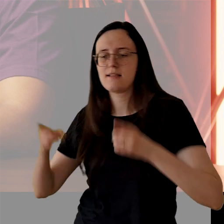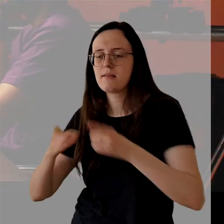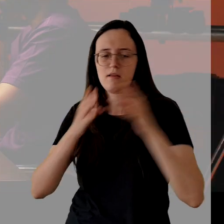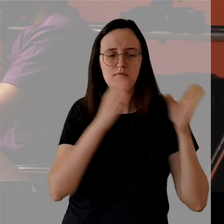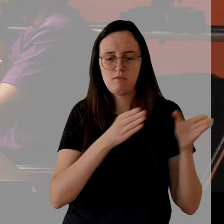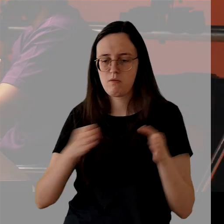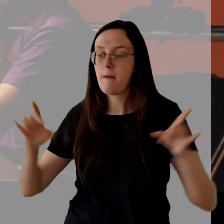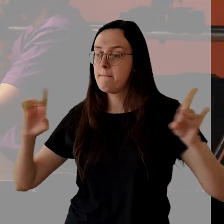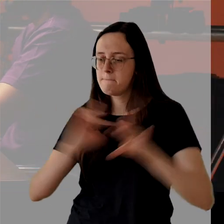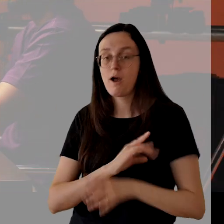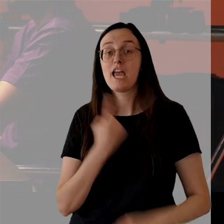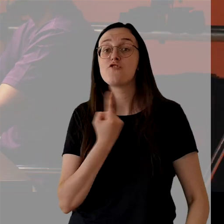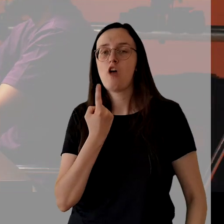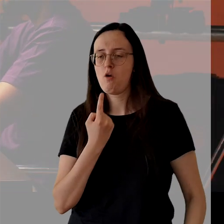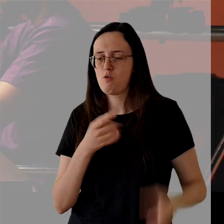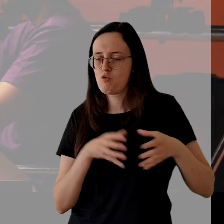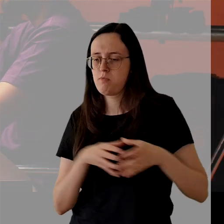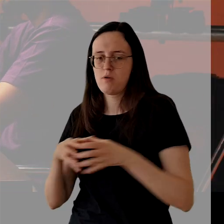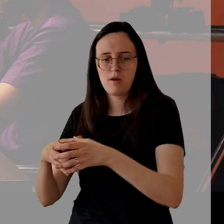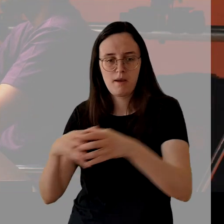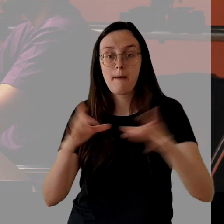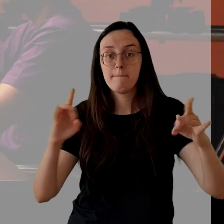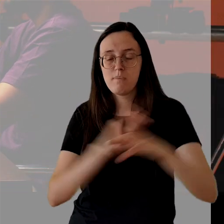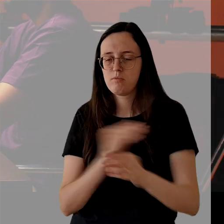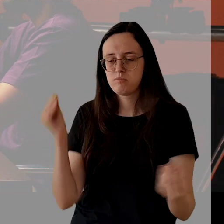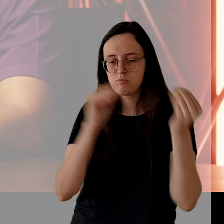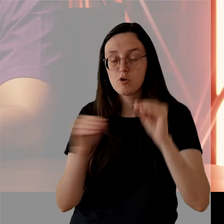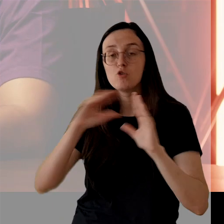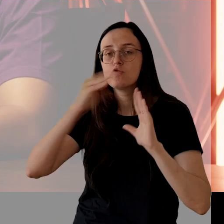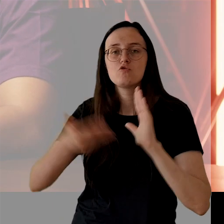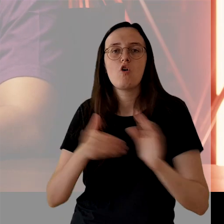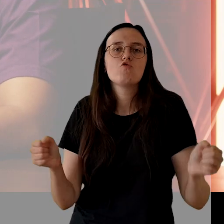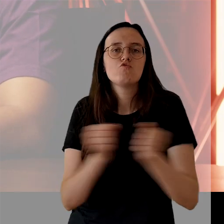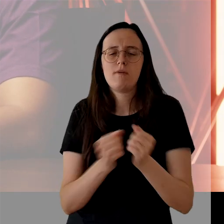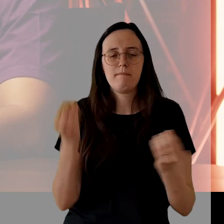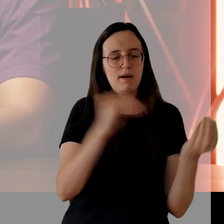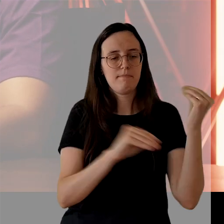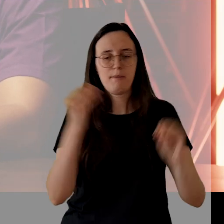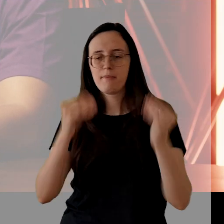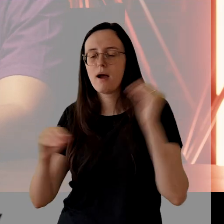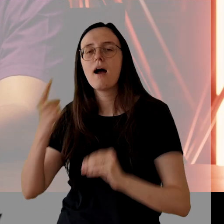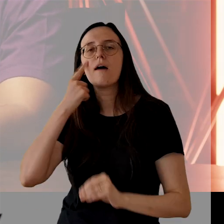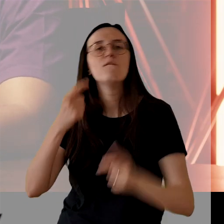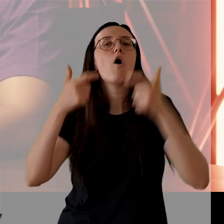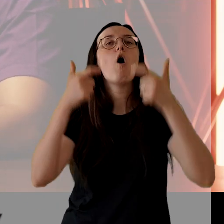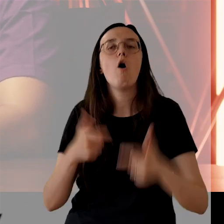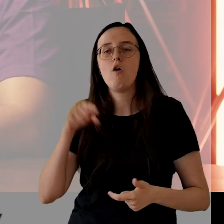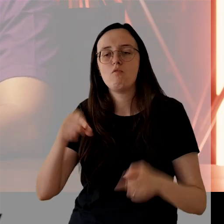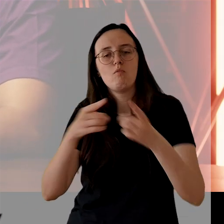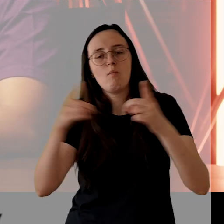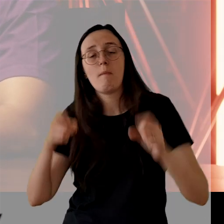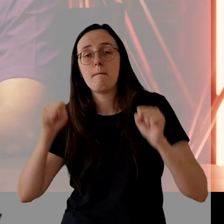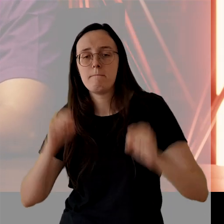foram feitas individualmente. A gente coloca tudo junto e vê onde um departamento pode esbarrar